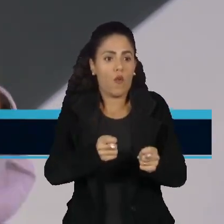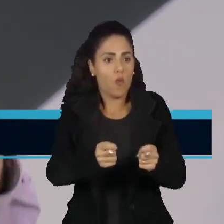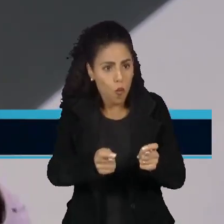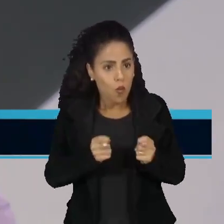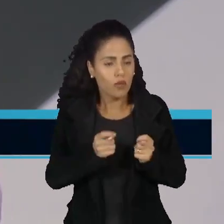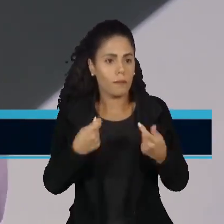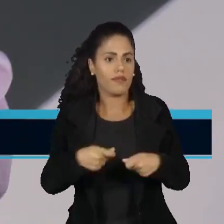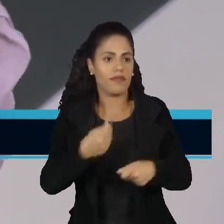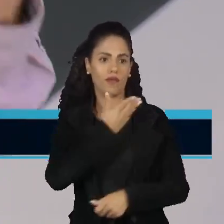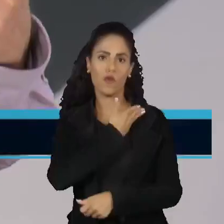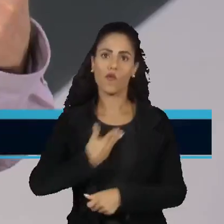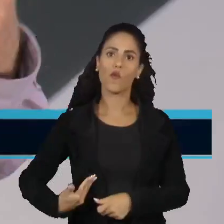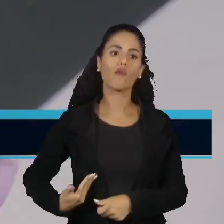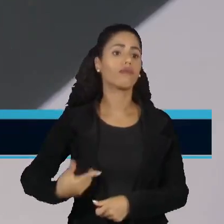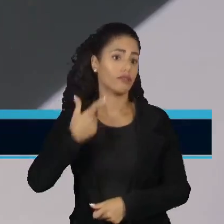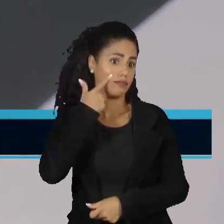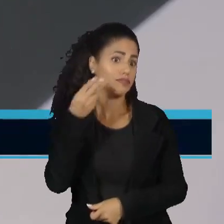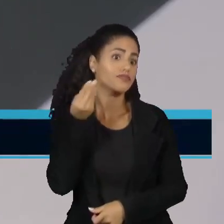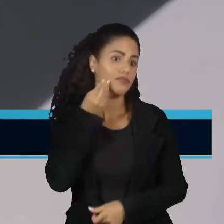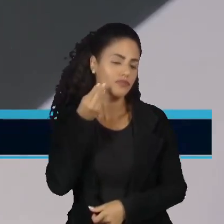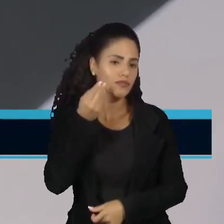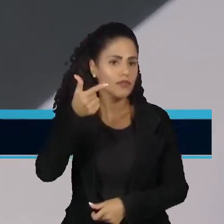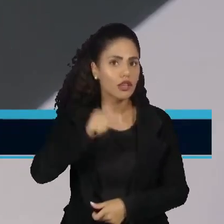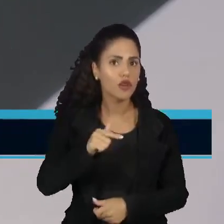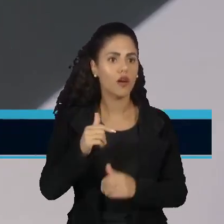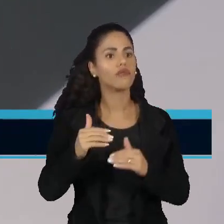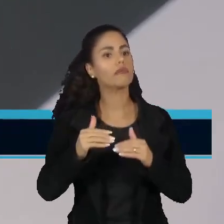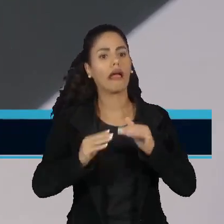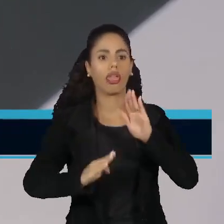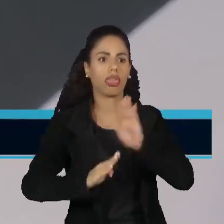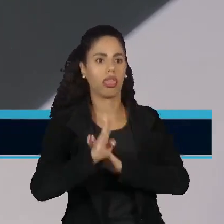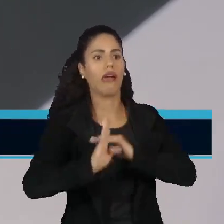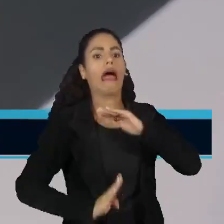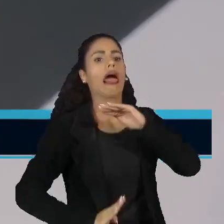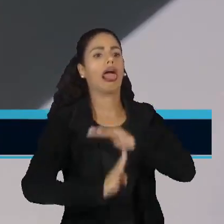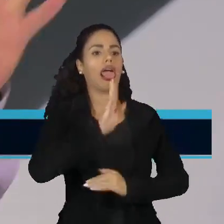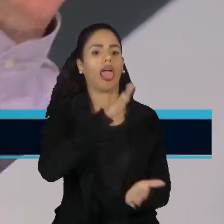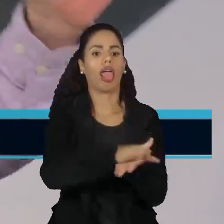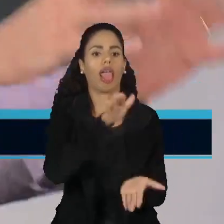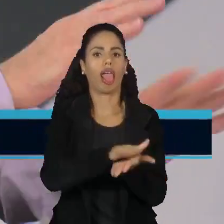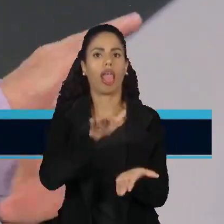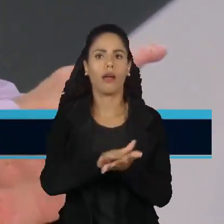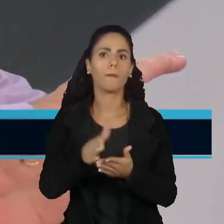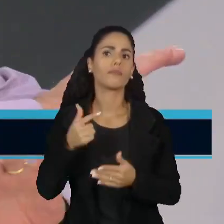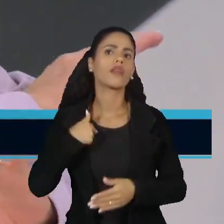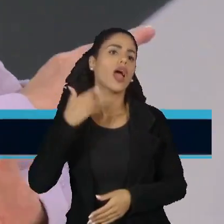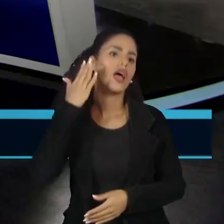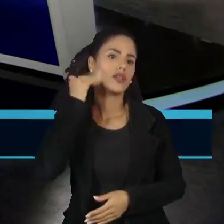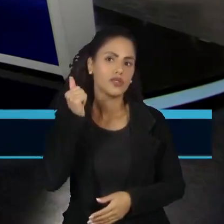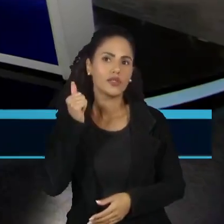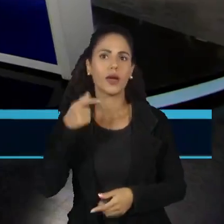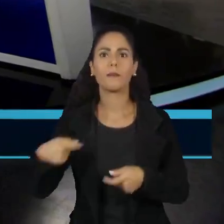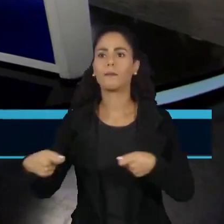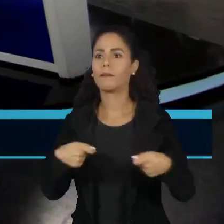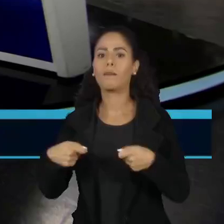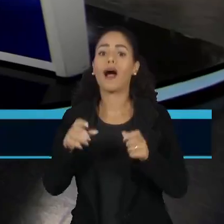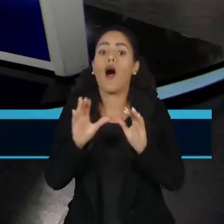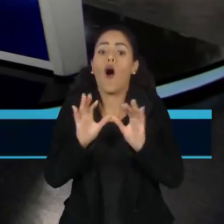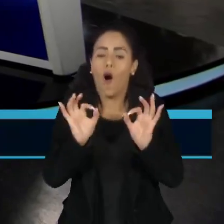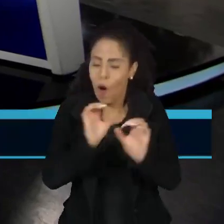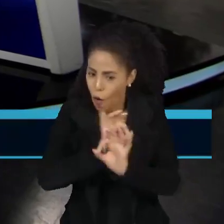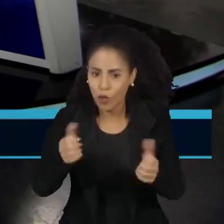Mas o governo entrou subindo o patamar de gasto de maneira muito importante. Eu sei que o debate está excelente,